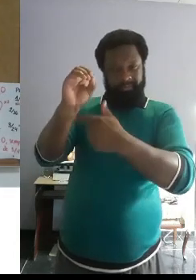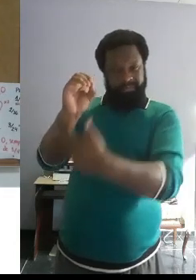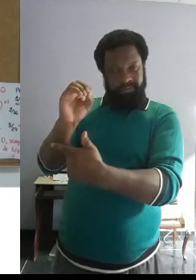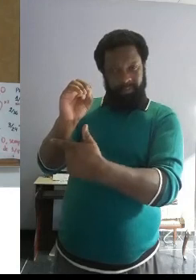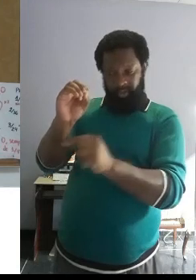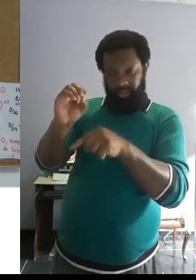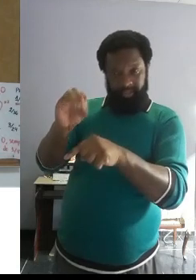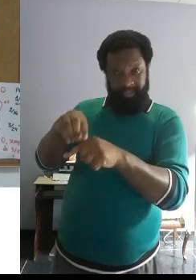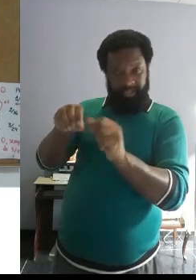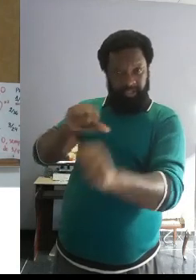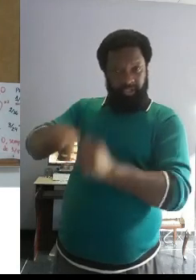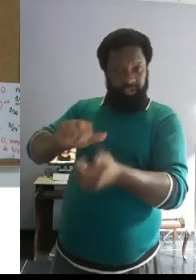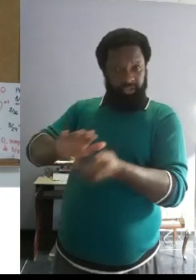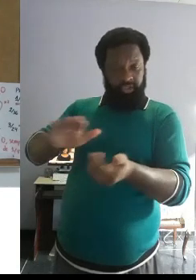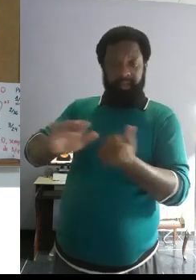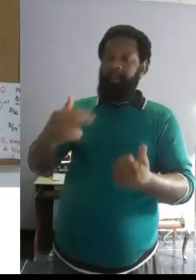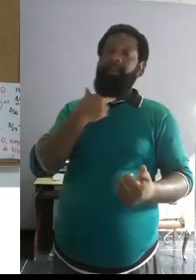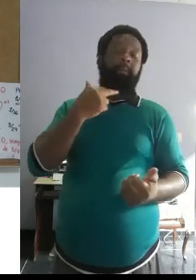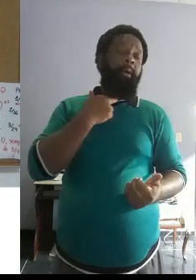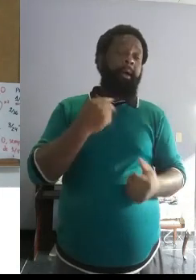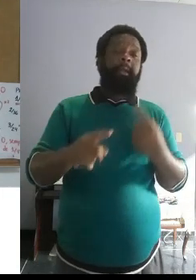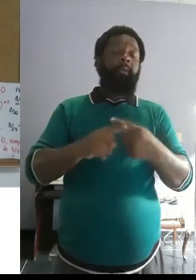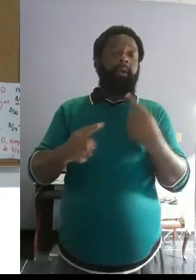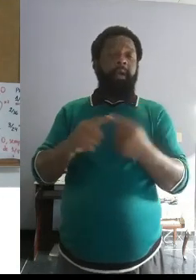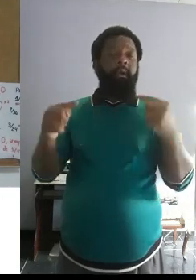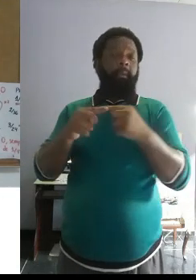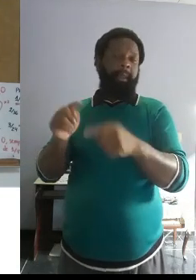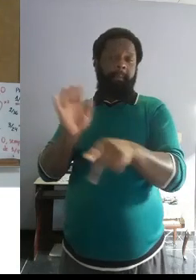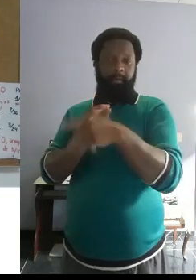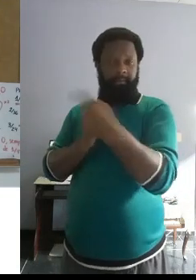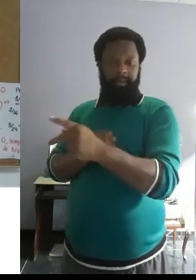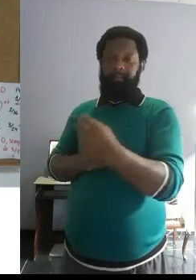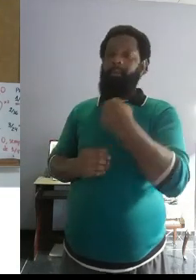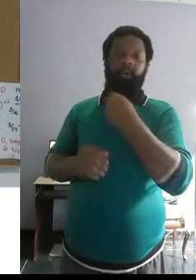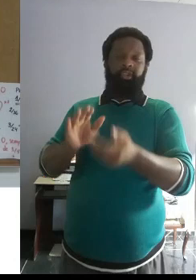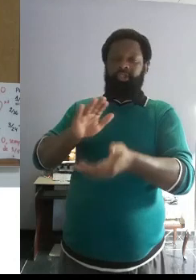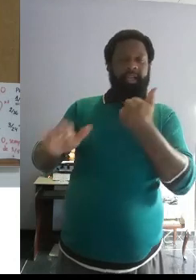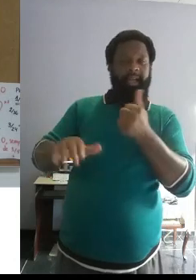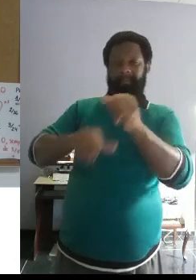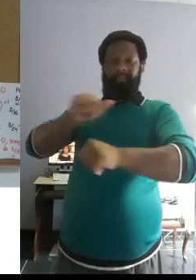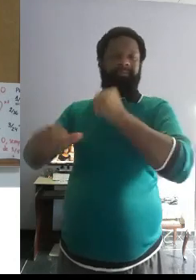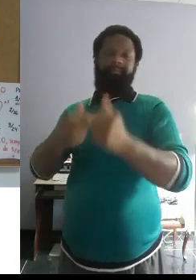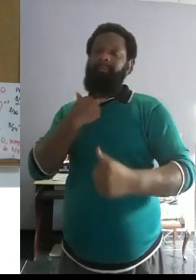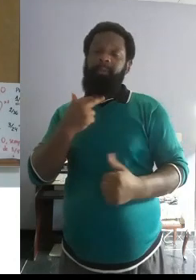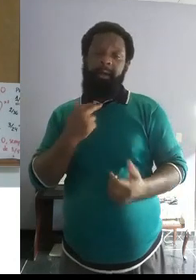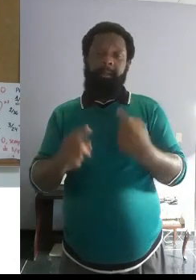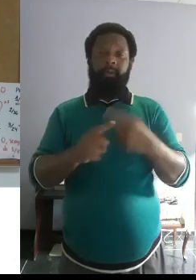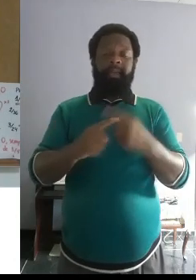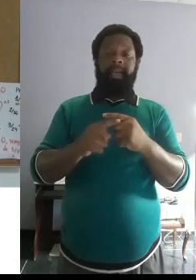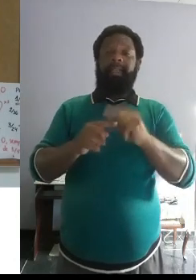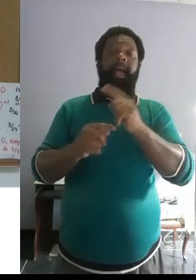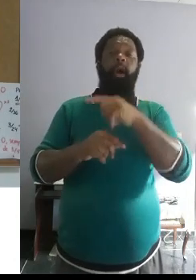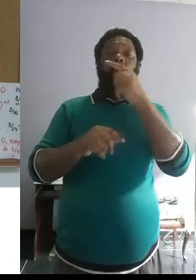esse númerozinho aqui de baixo, ele é atomicidade ou índice. Nós não podemos mudá-lo, porque se nós mudarmos, nós estamos escrevendo